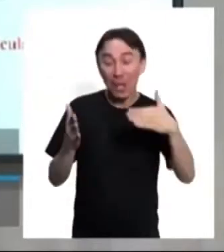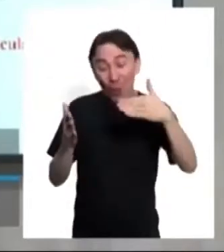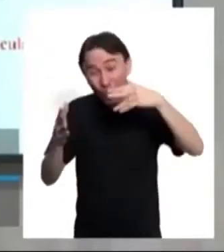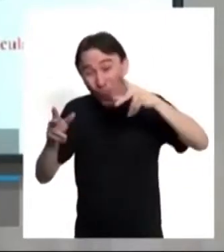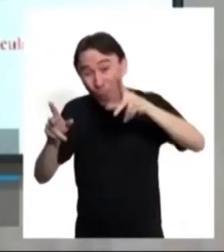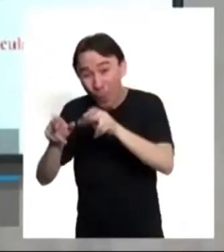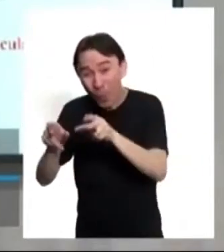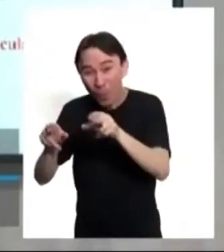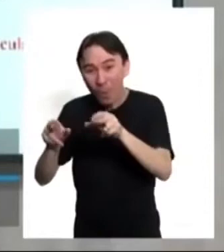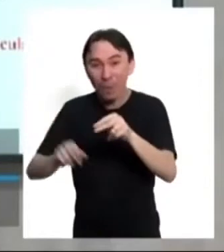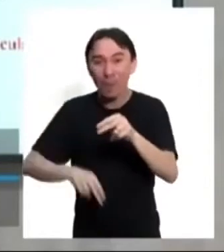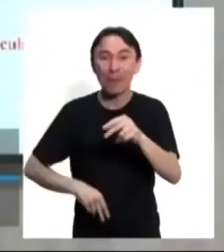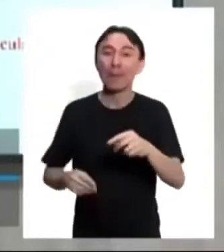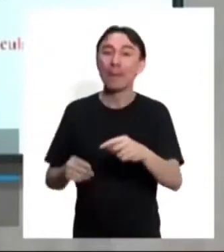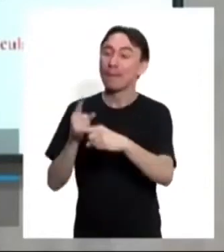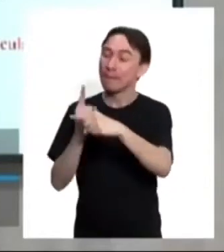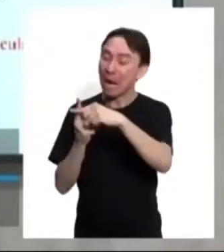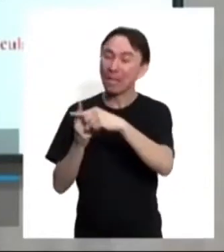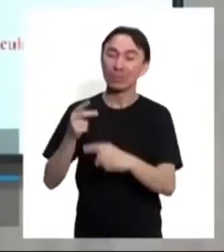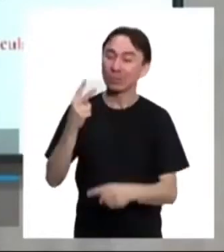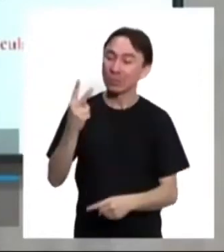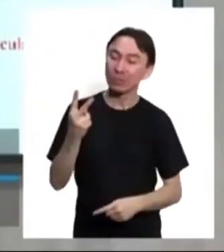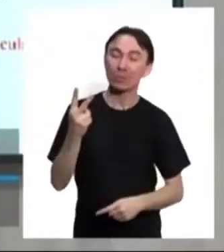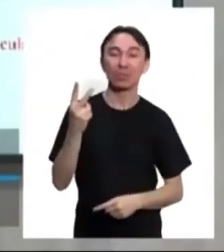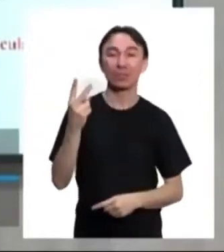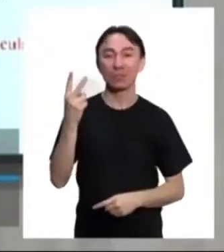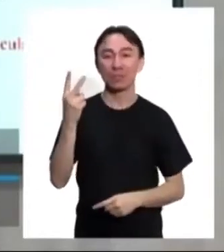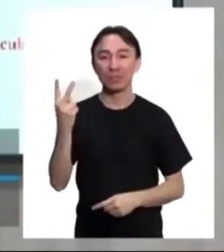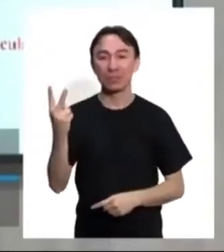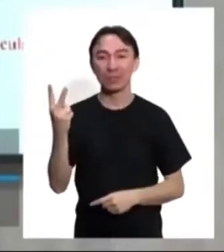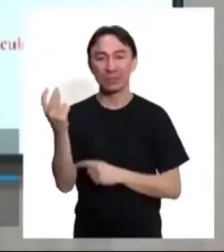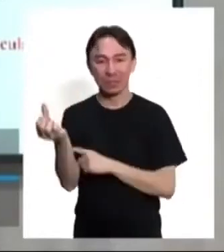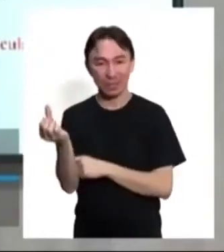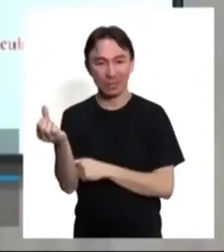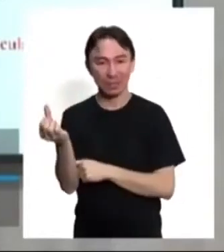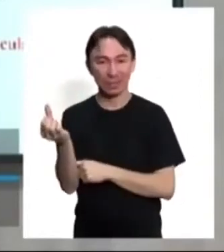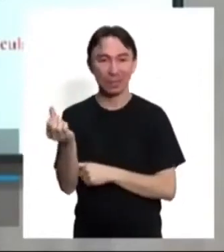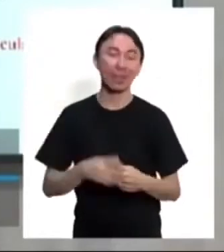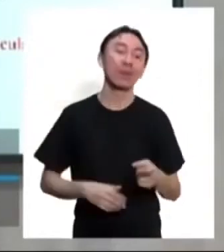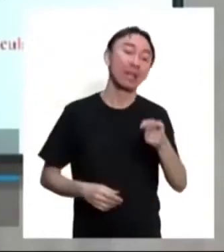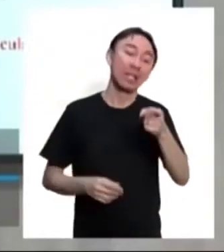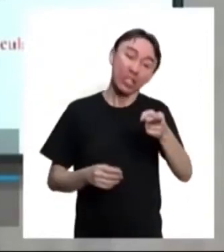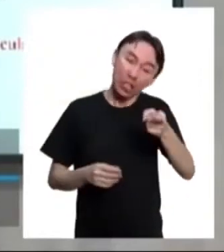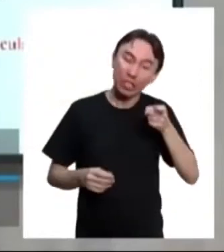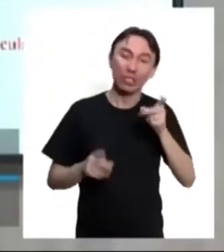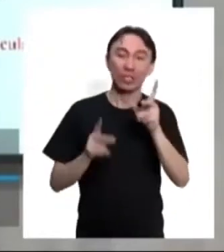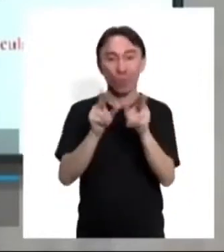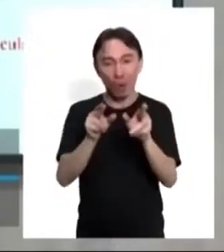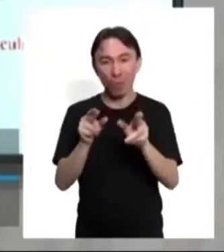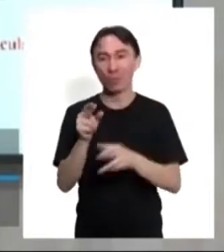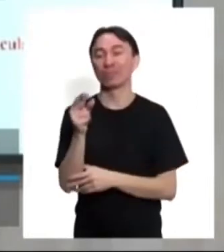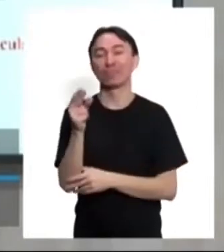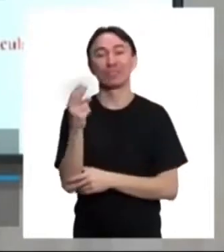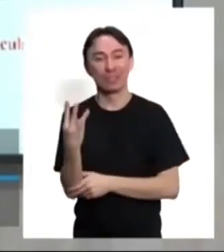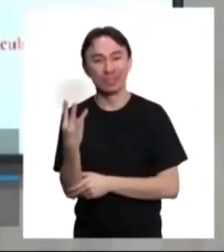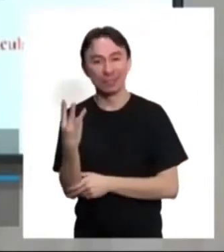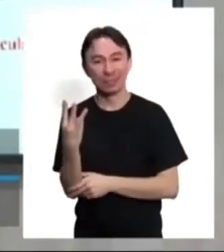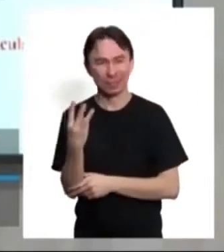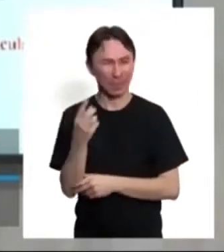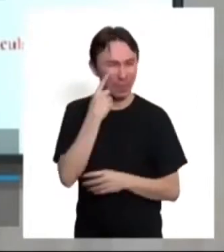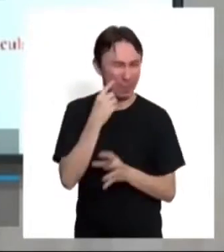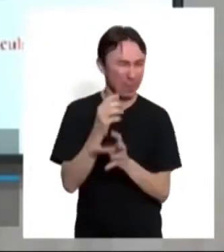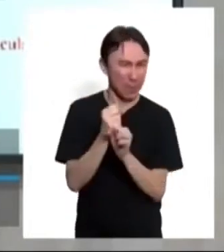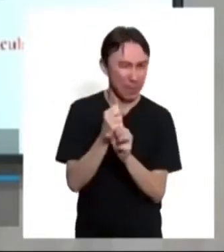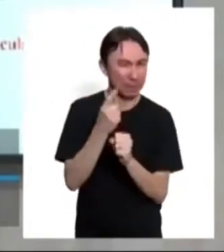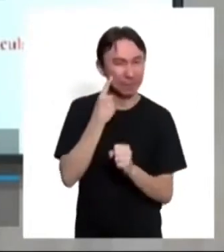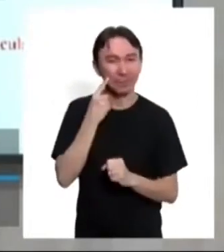220, mais 226. Está aqui, ó. Então, acho que x é igual a 3. Então, 3 vezes 4, 12. Vamos fazer uma